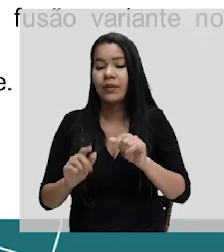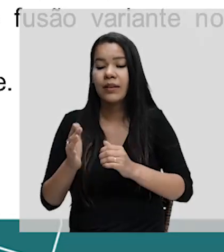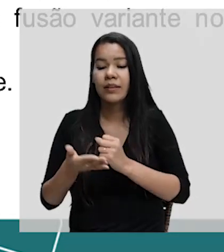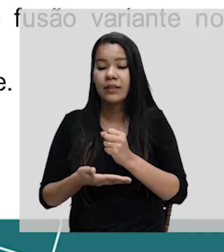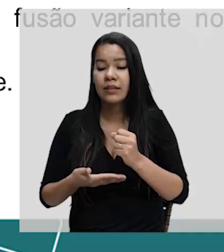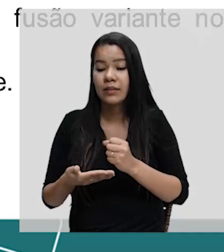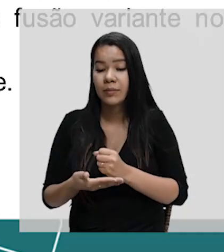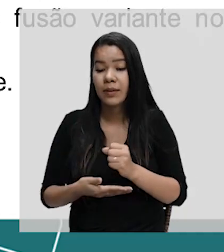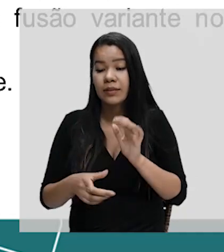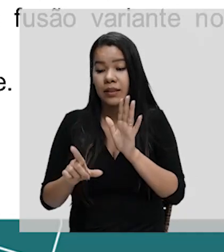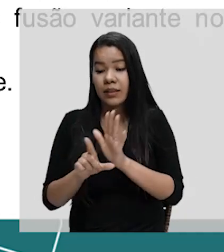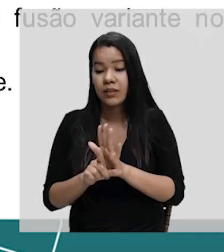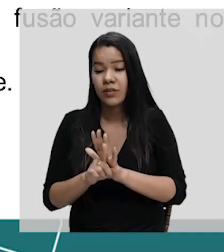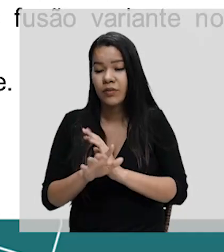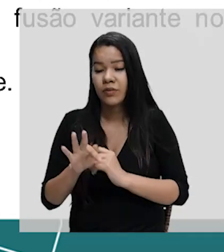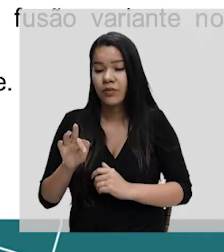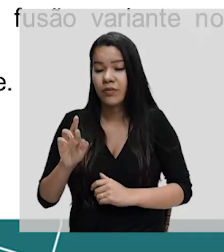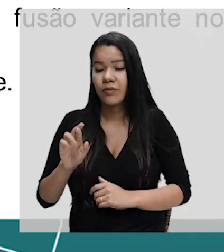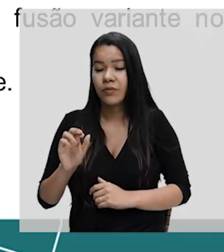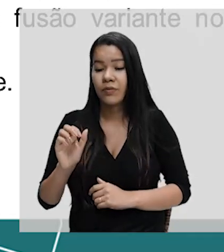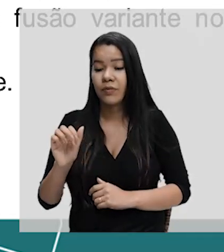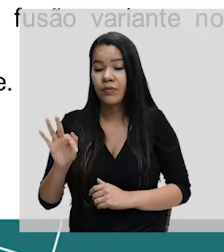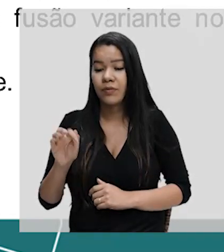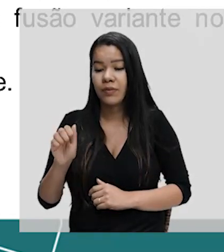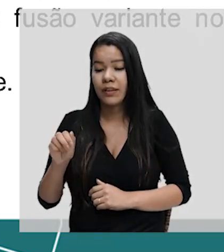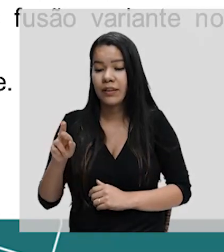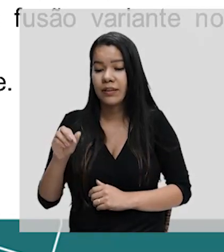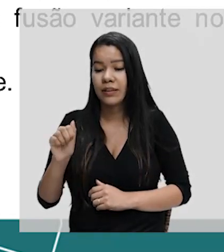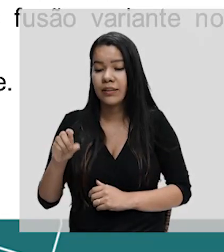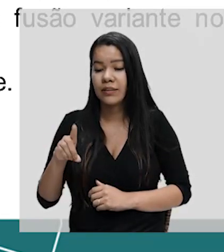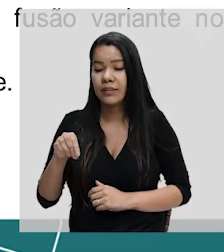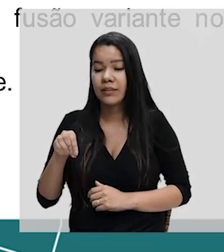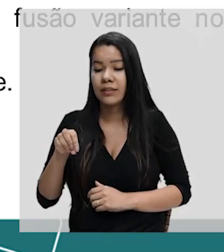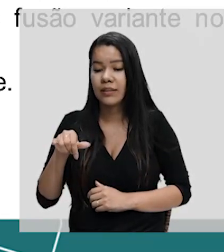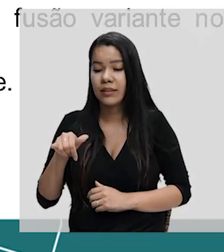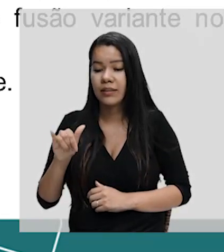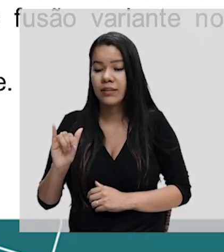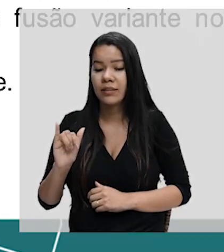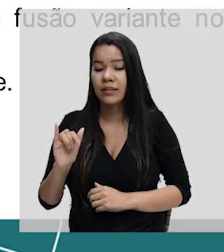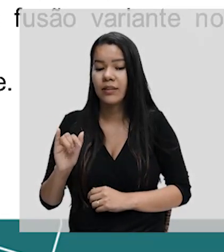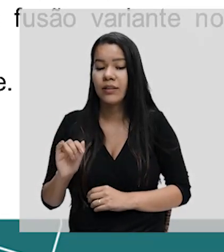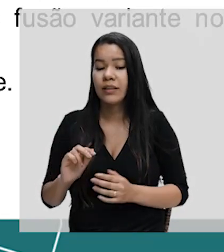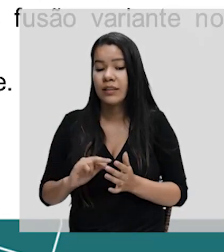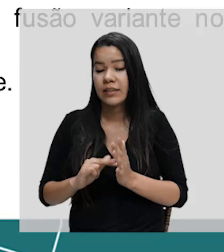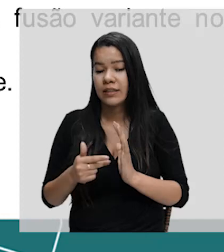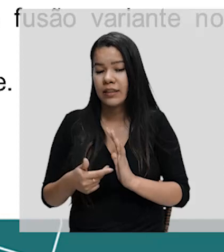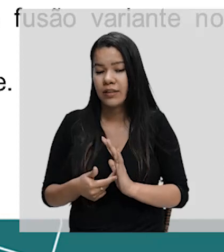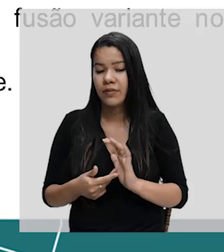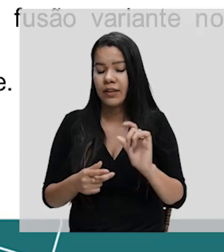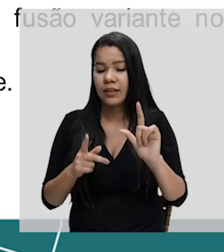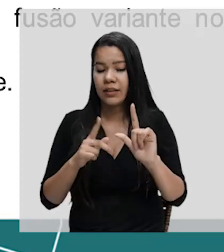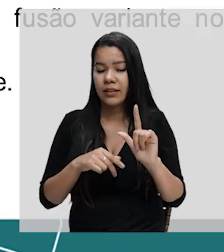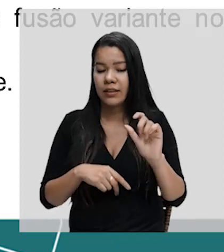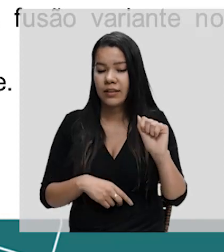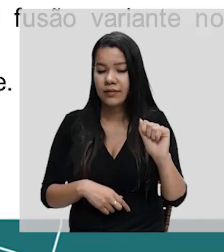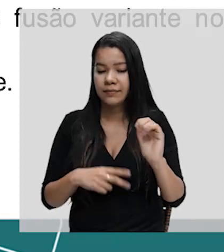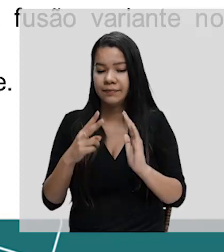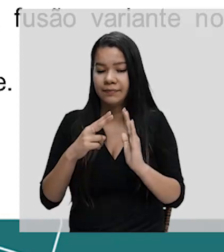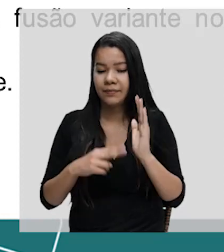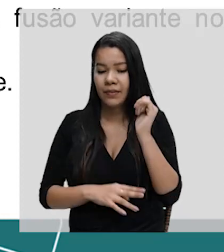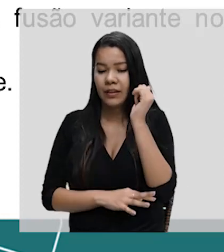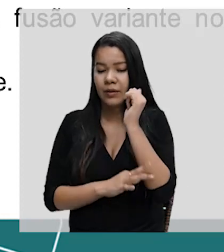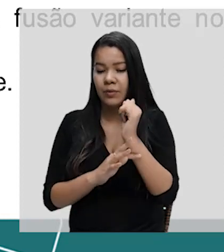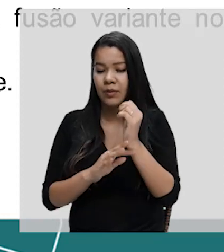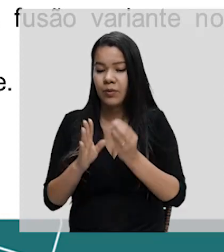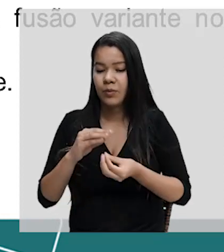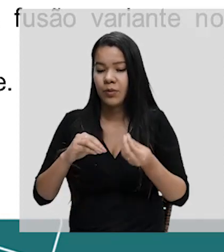no espaço vazio gera a corrente elétrica. Letra B, o fluxo magnético variando no tempo gera uma